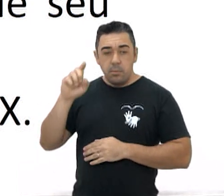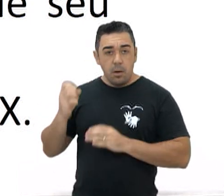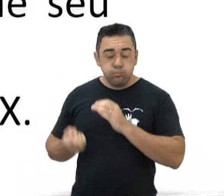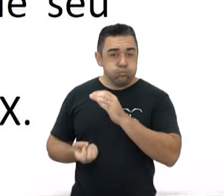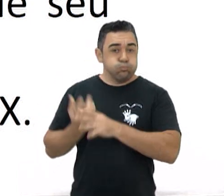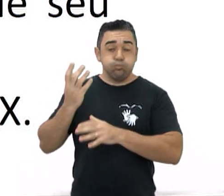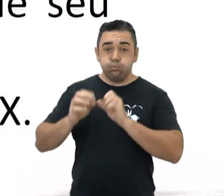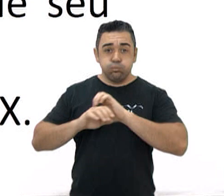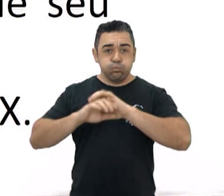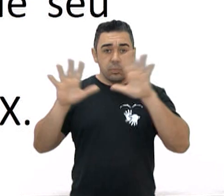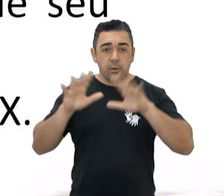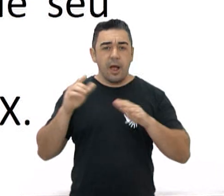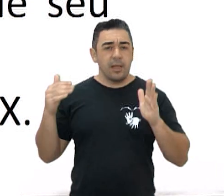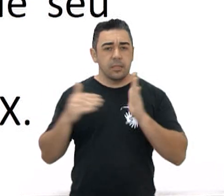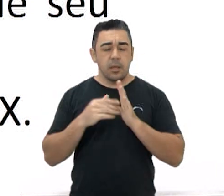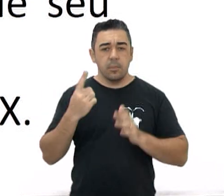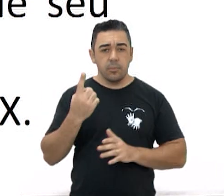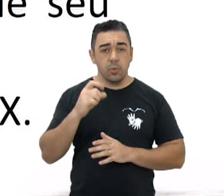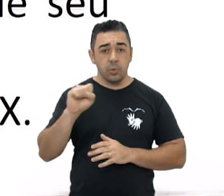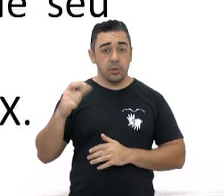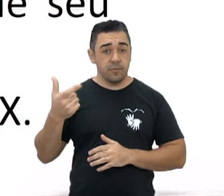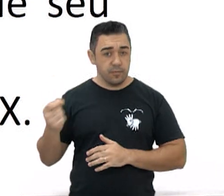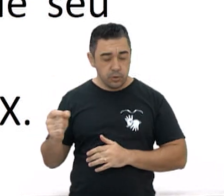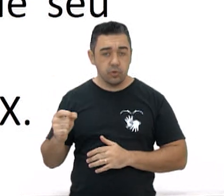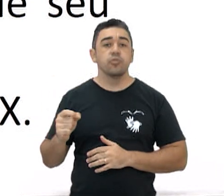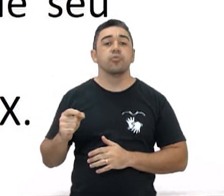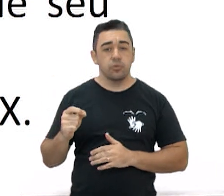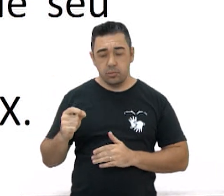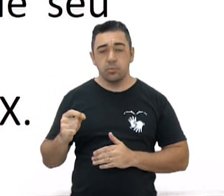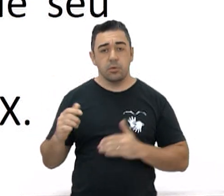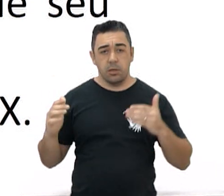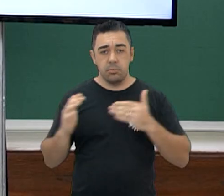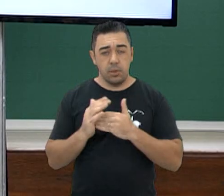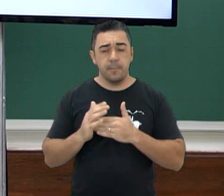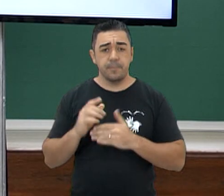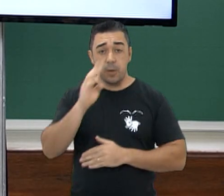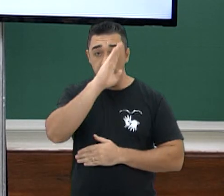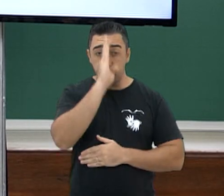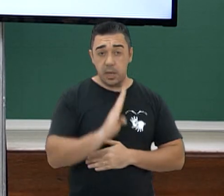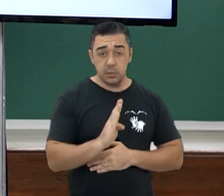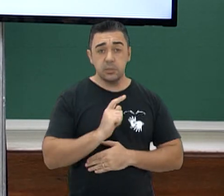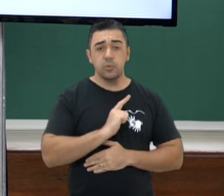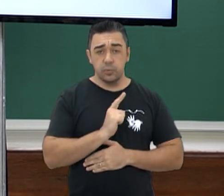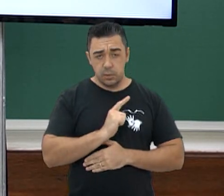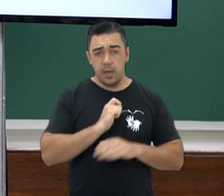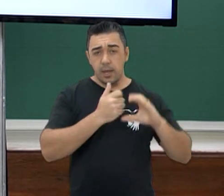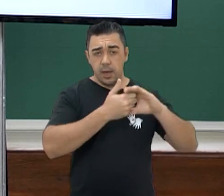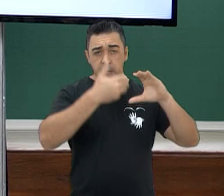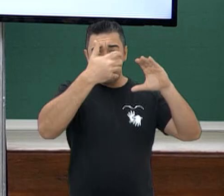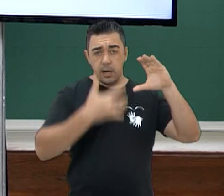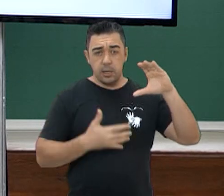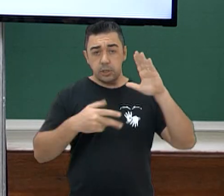vai até mais ou menos 1820. No Brasil, ele tem características próprias.